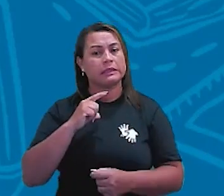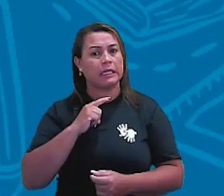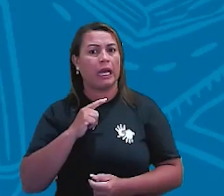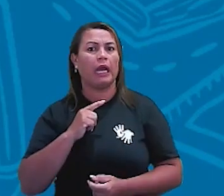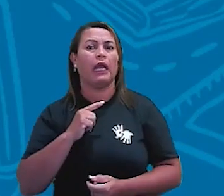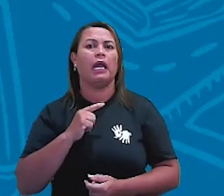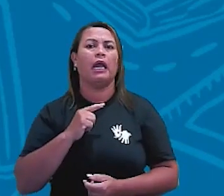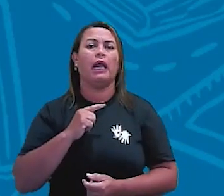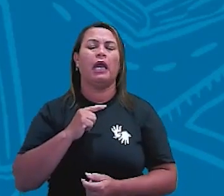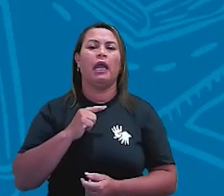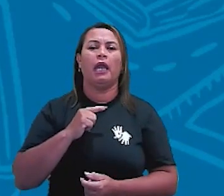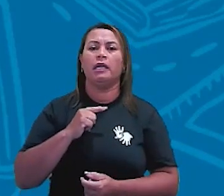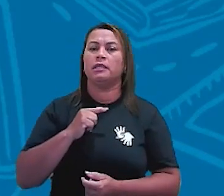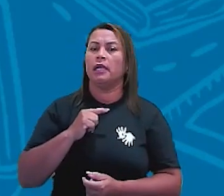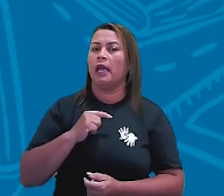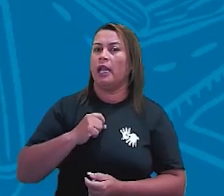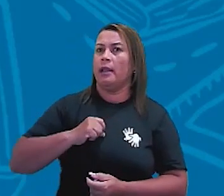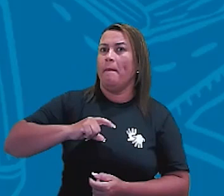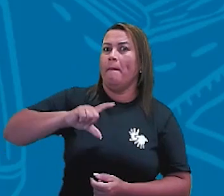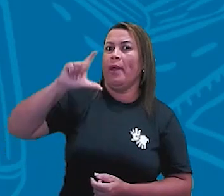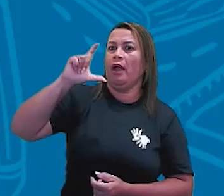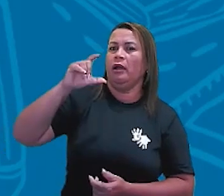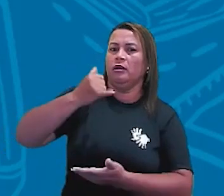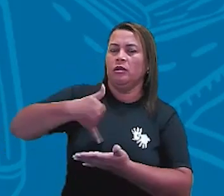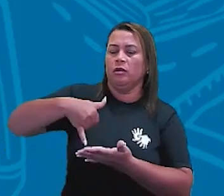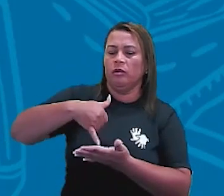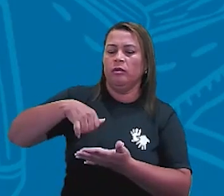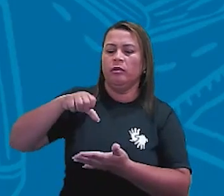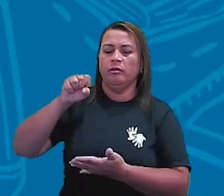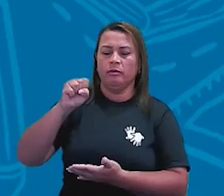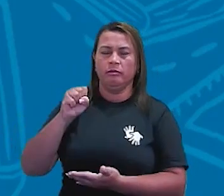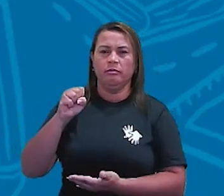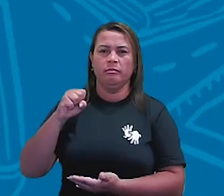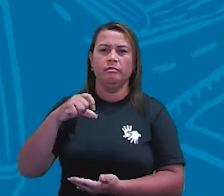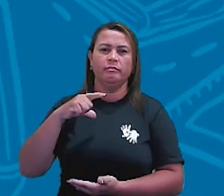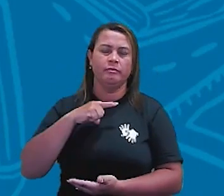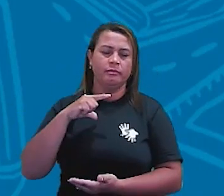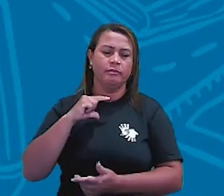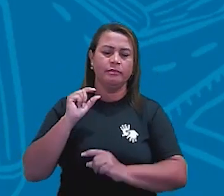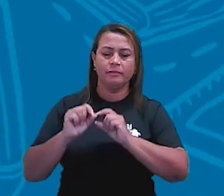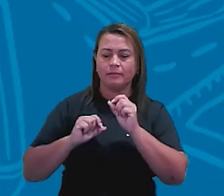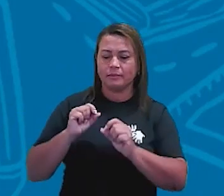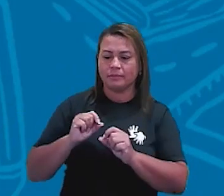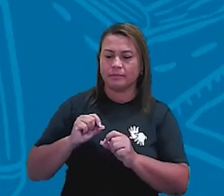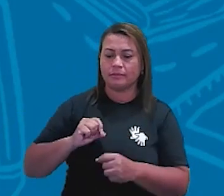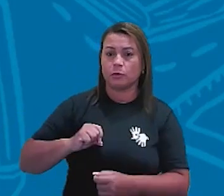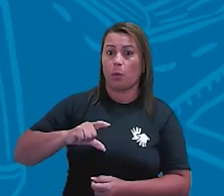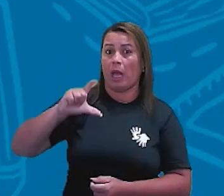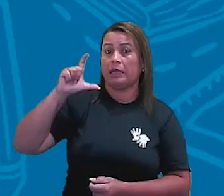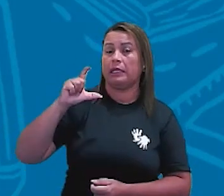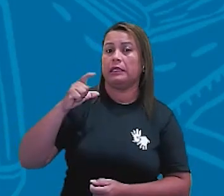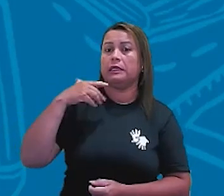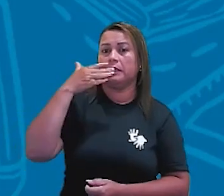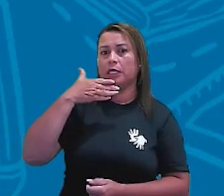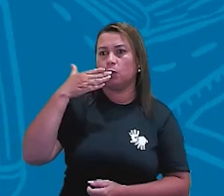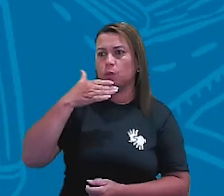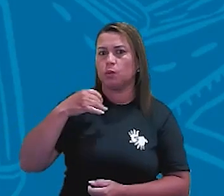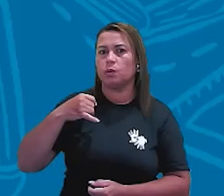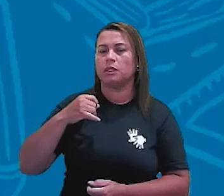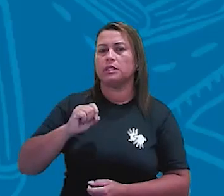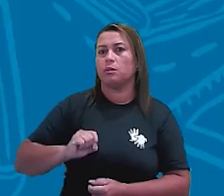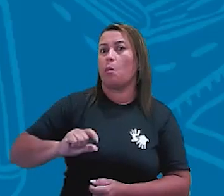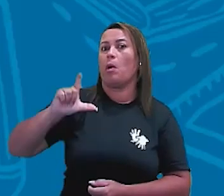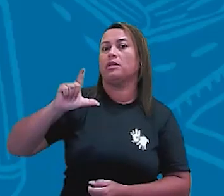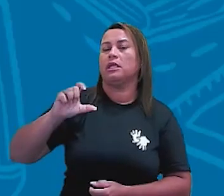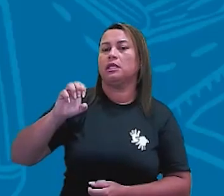por exemplo, ele é alto em gordura saturada, né? Ele tem elevado, no caso, quantidade de açúcar ou elevada quantidade de